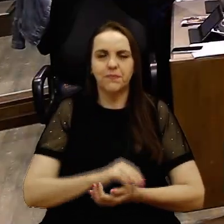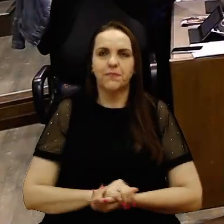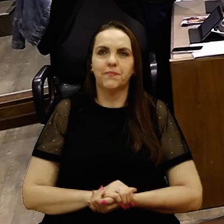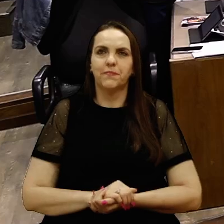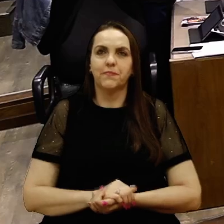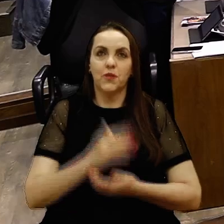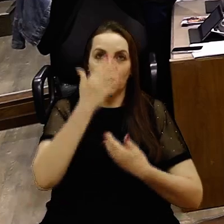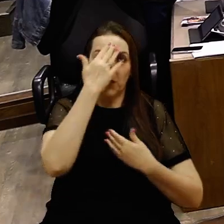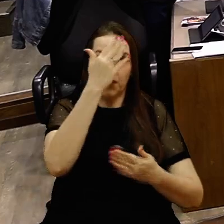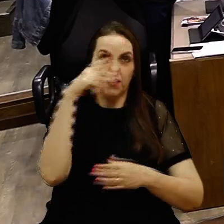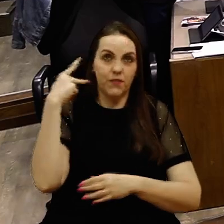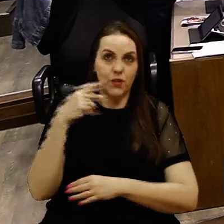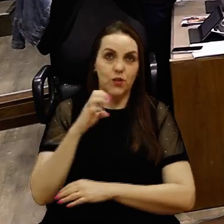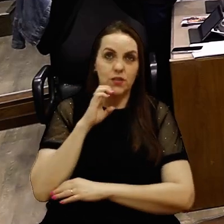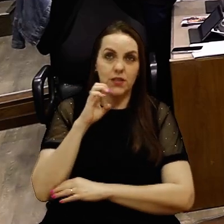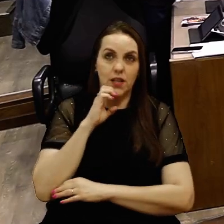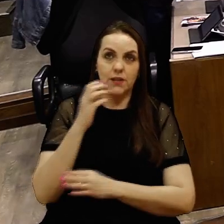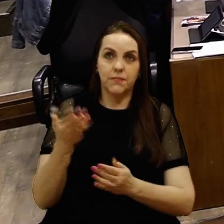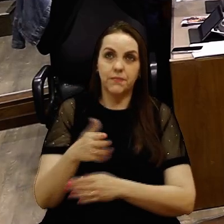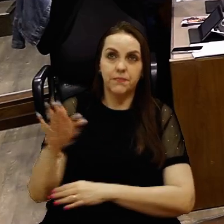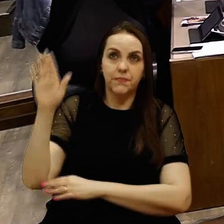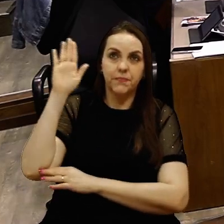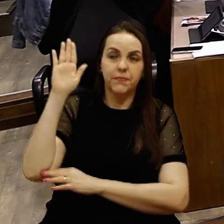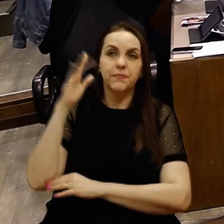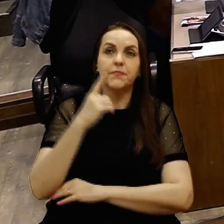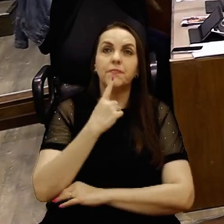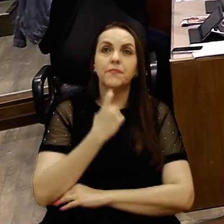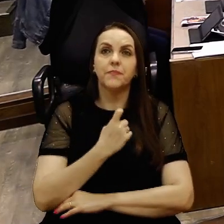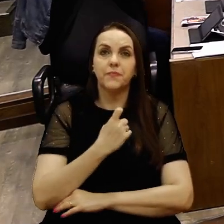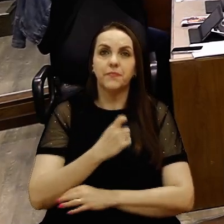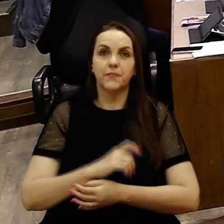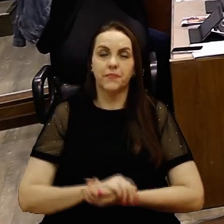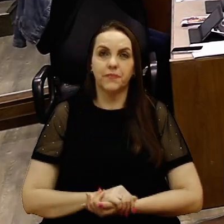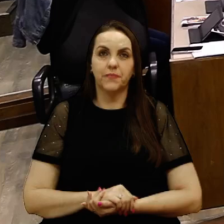Estela Balardim. Com a palavra, a vereadora Rose Frigeri.